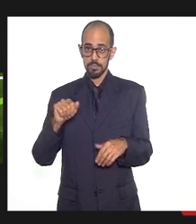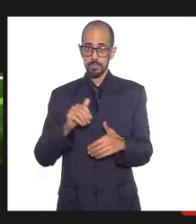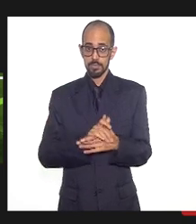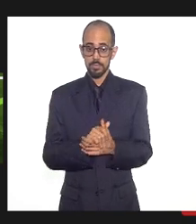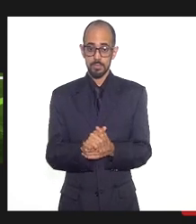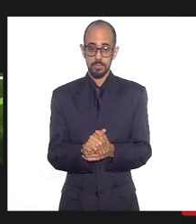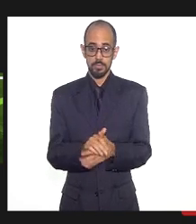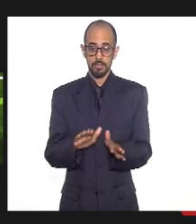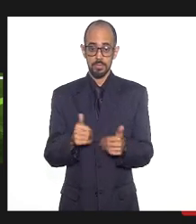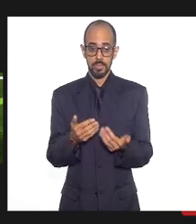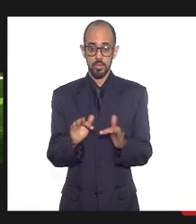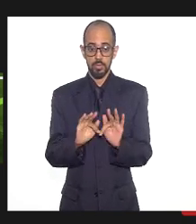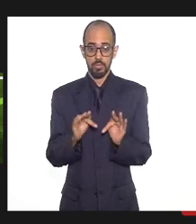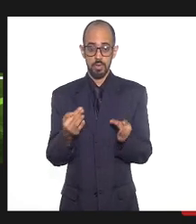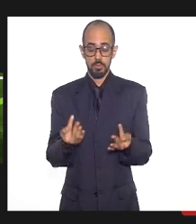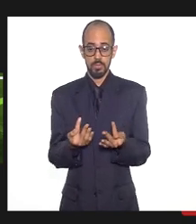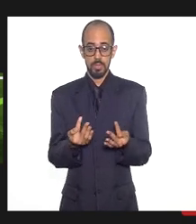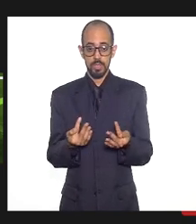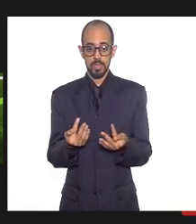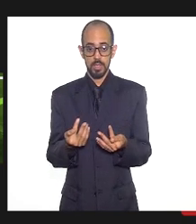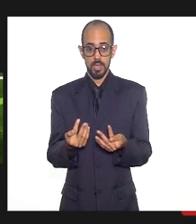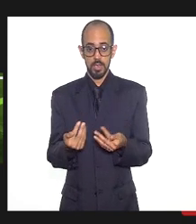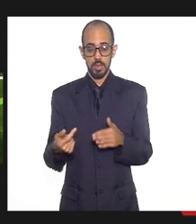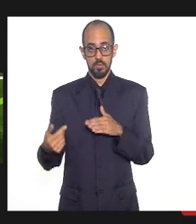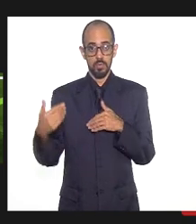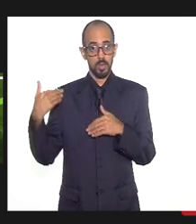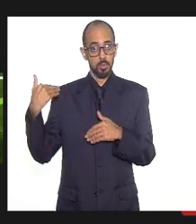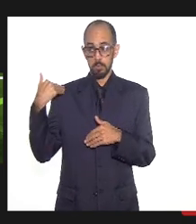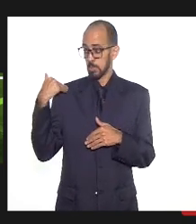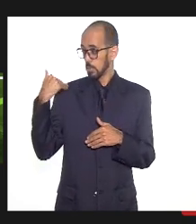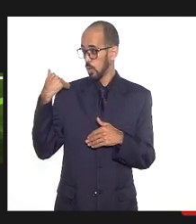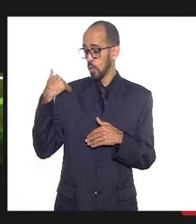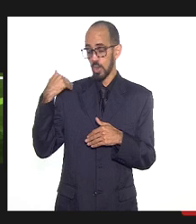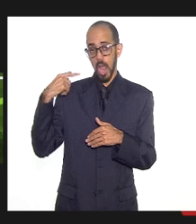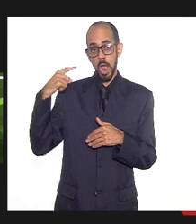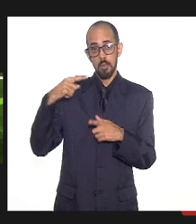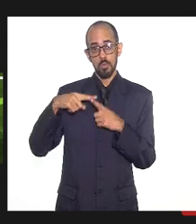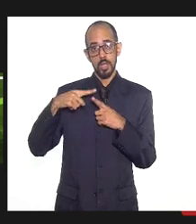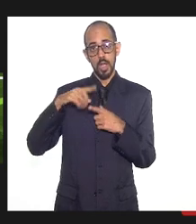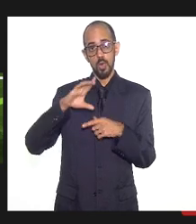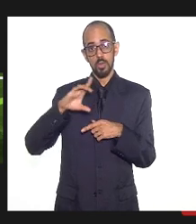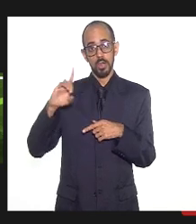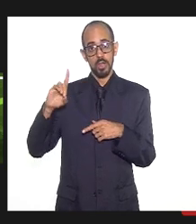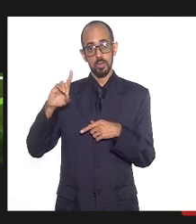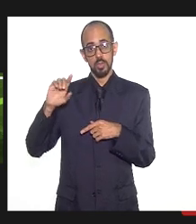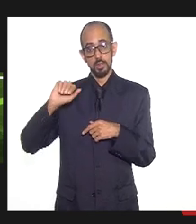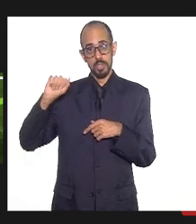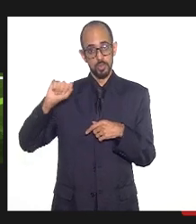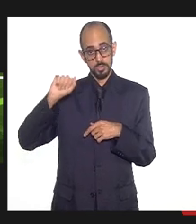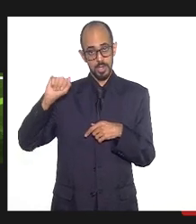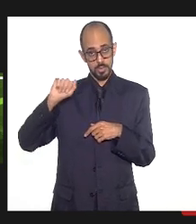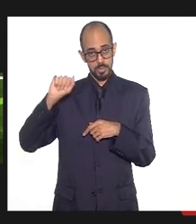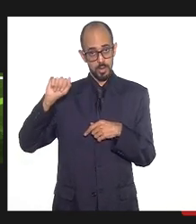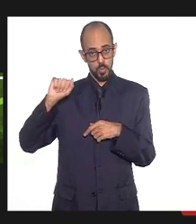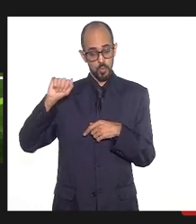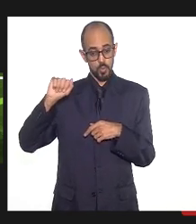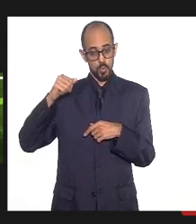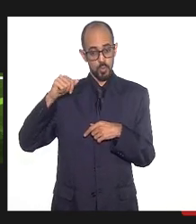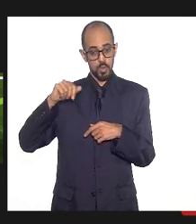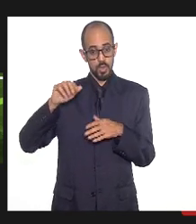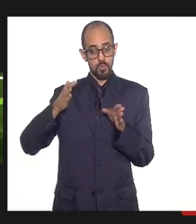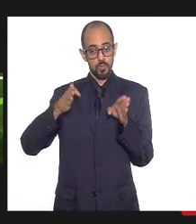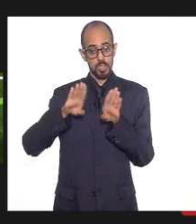A família veio me procurar, que sou coordenadora da associação, então ela veio me procurar, fechar o caminho